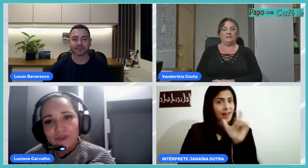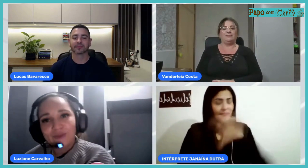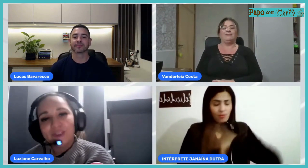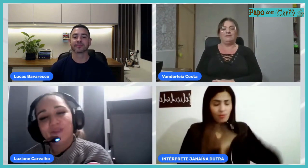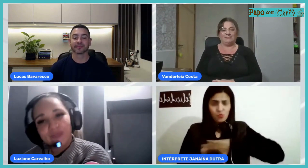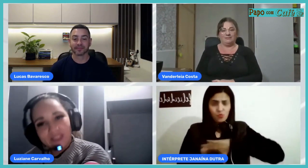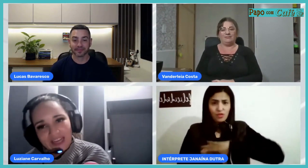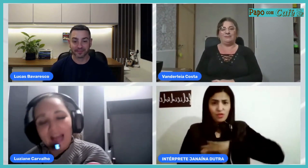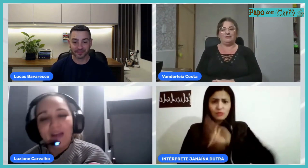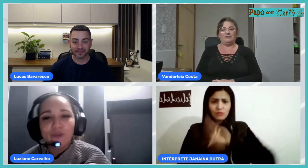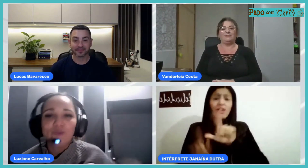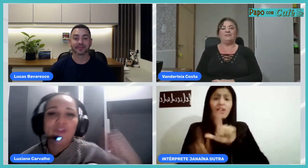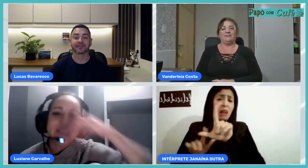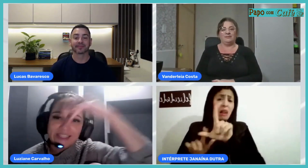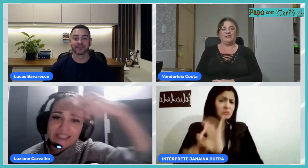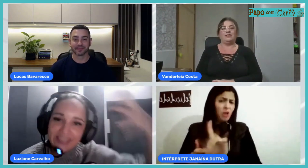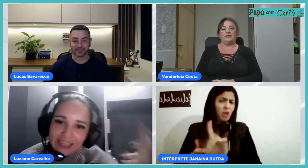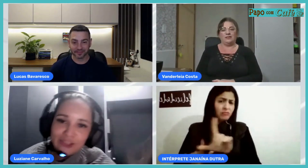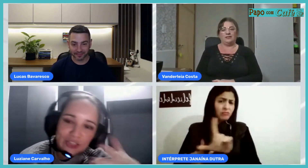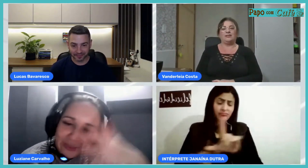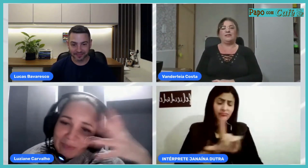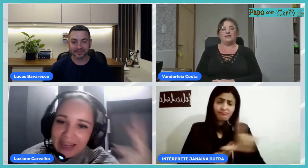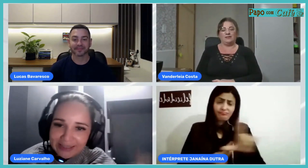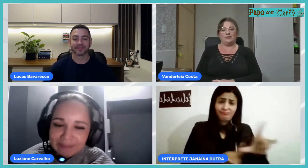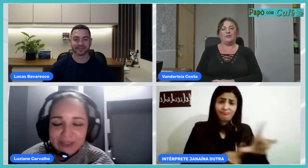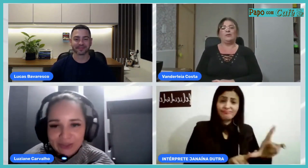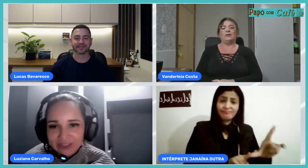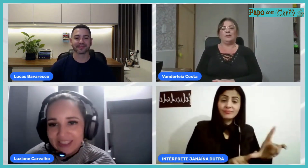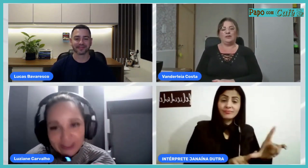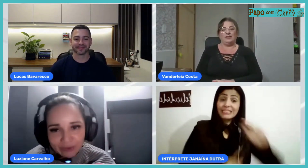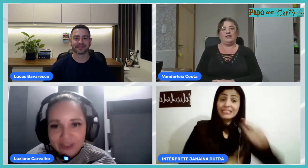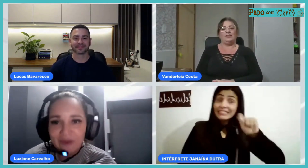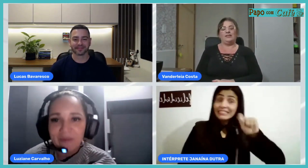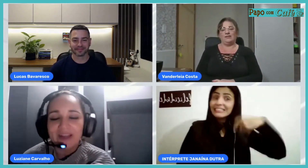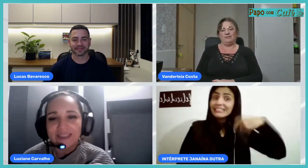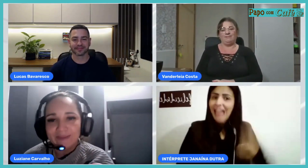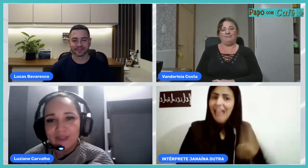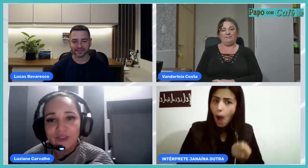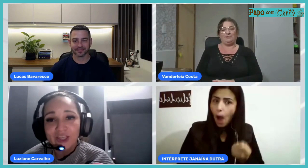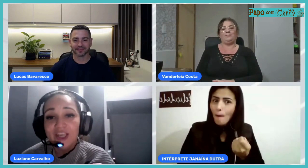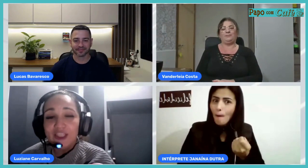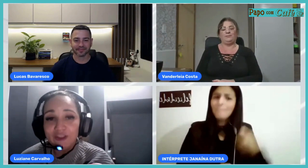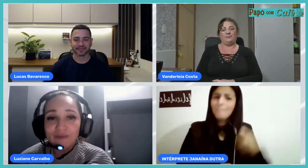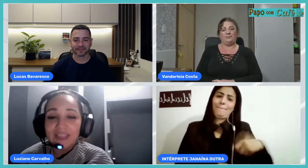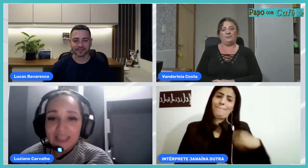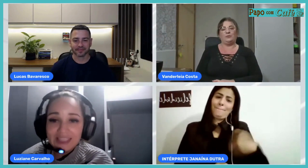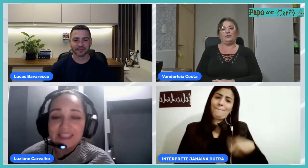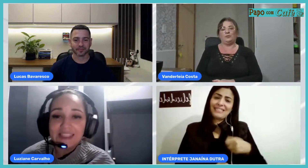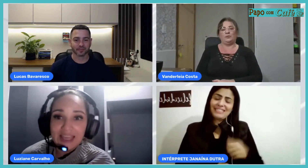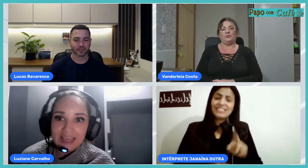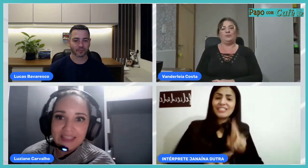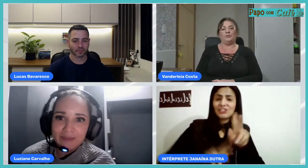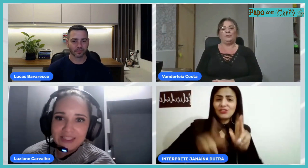Para construir um sinal, tu utiliza, né, X parâmetros, né, que são 5 parâmetros,